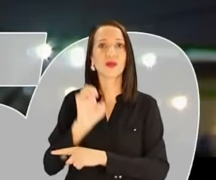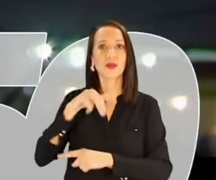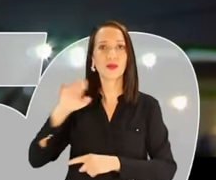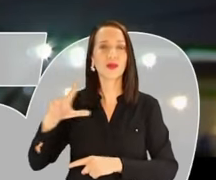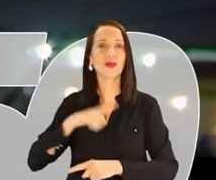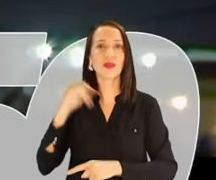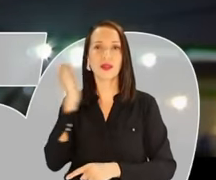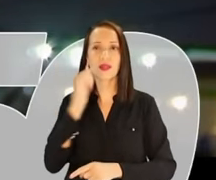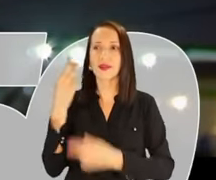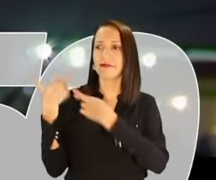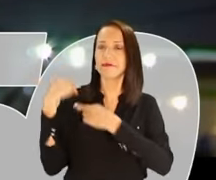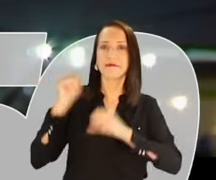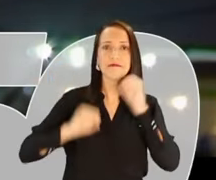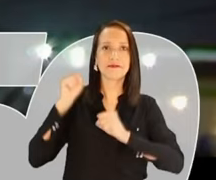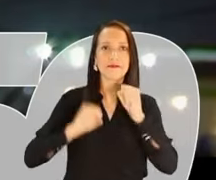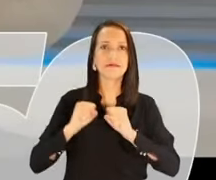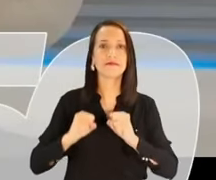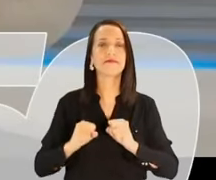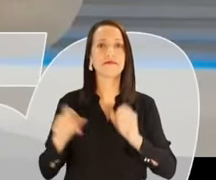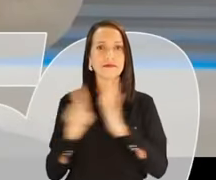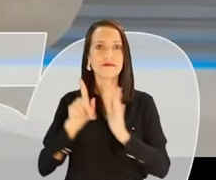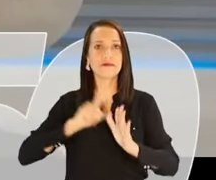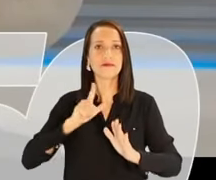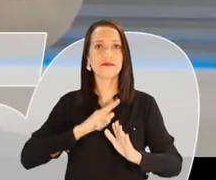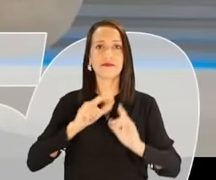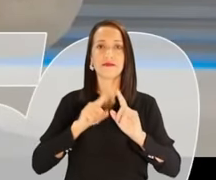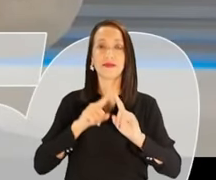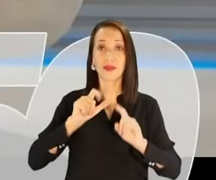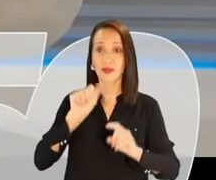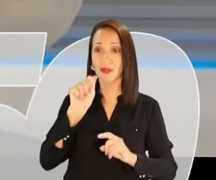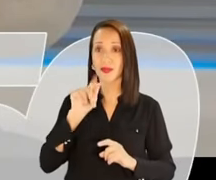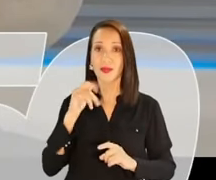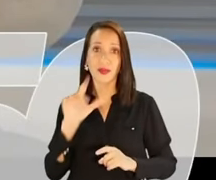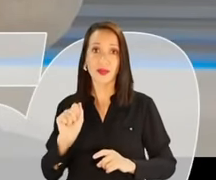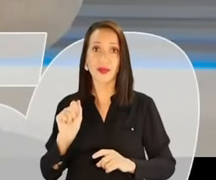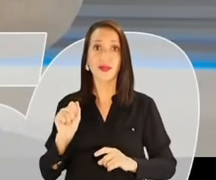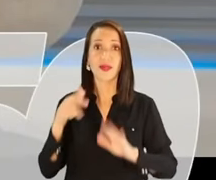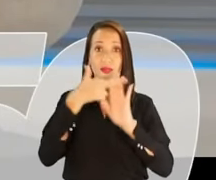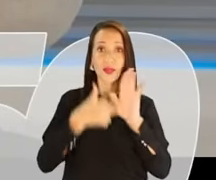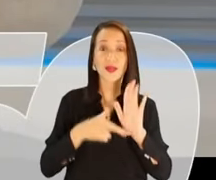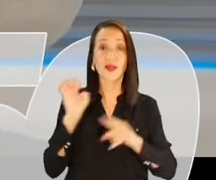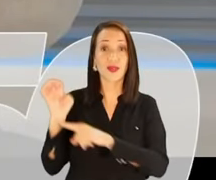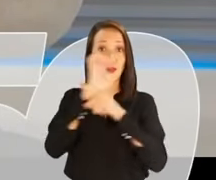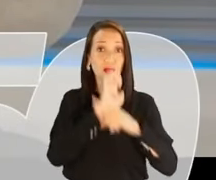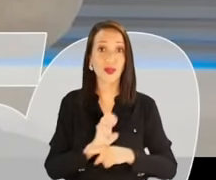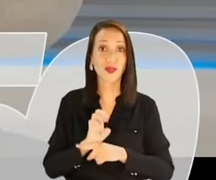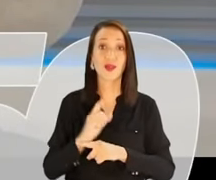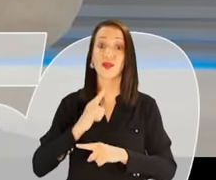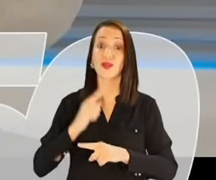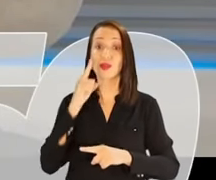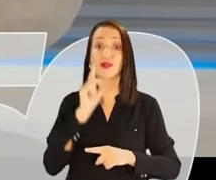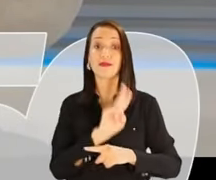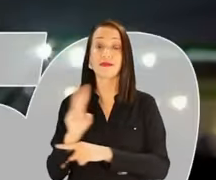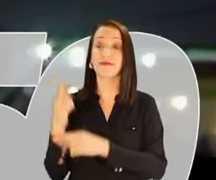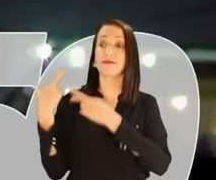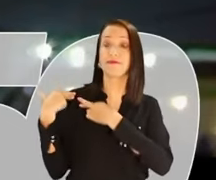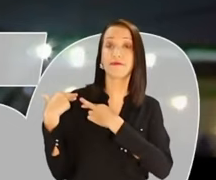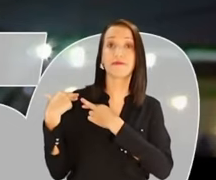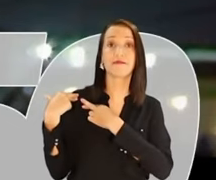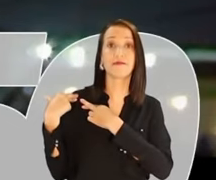da Enel é feita pela Arcesp, uma agência reguladora estadual sob controle do governador